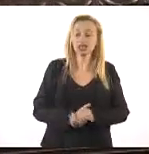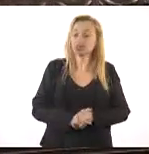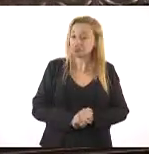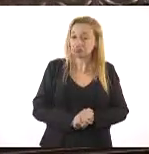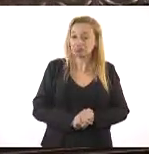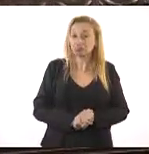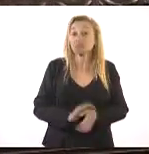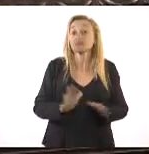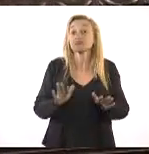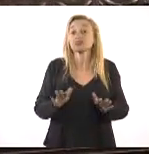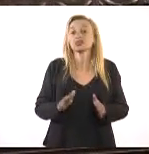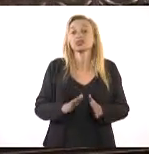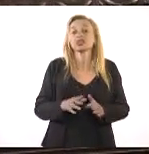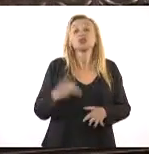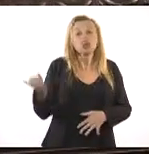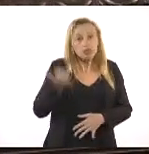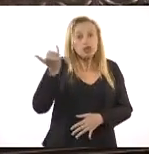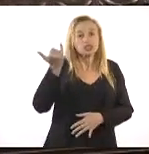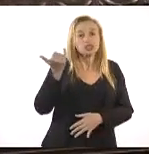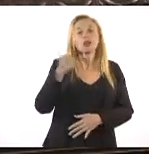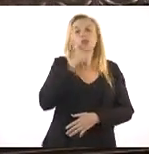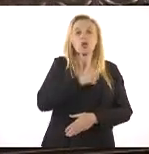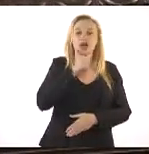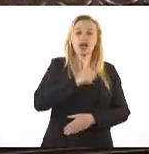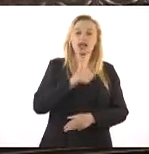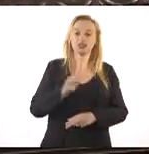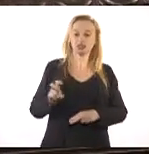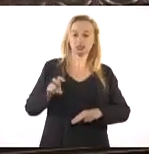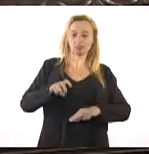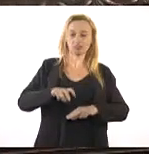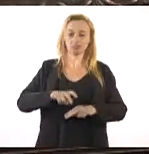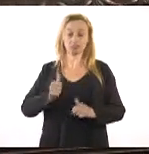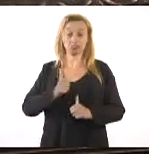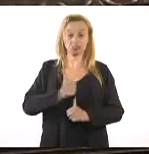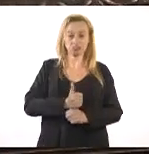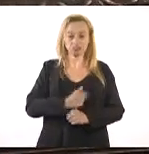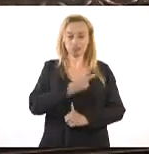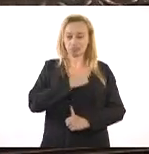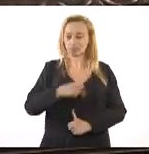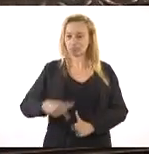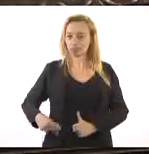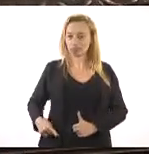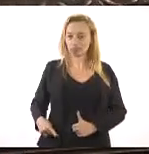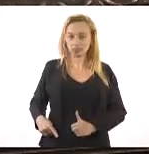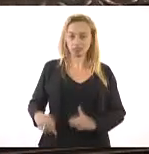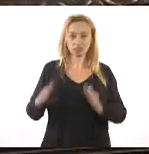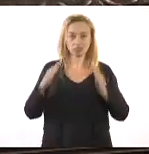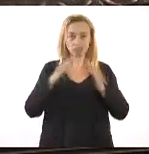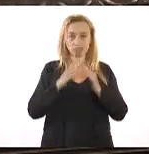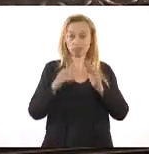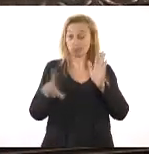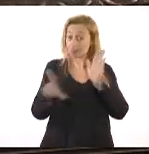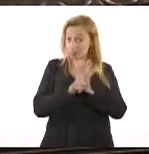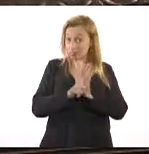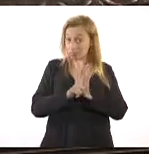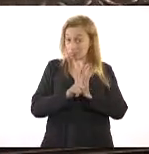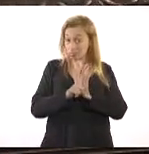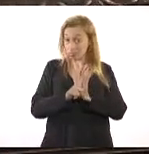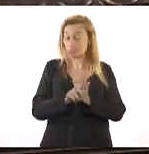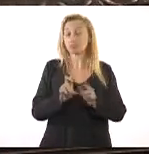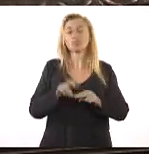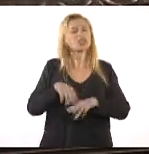Indígenas, enfim. O importante é que mulheres assumam as casas legislativas e que